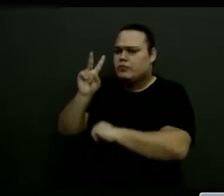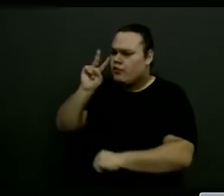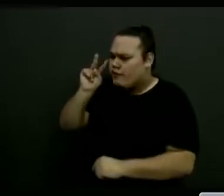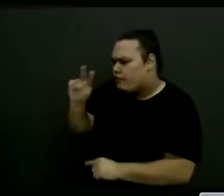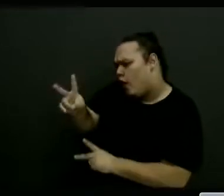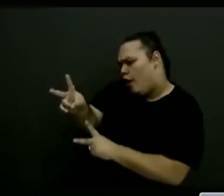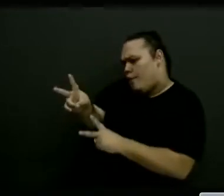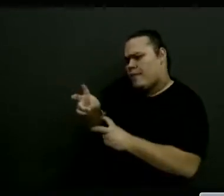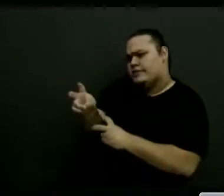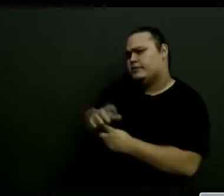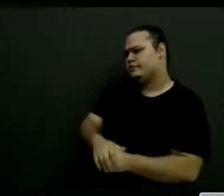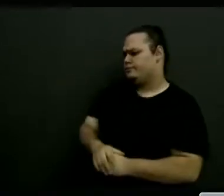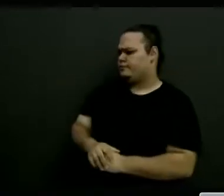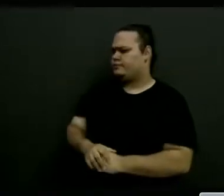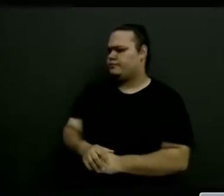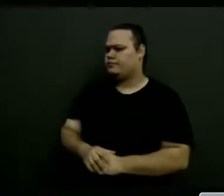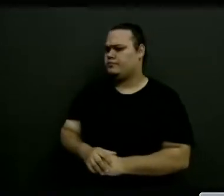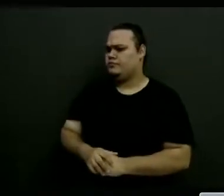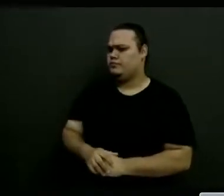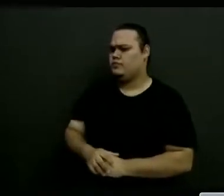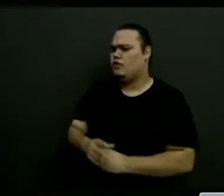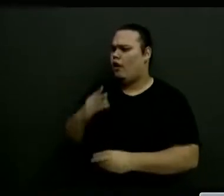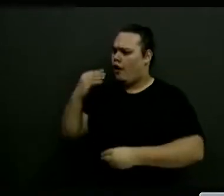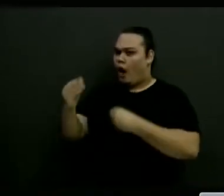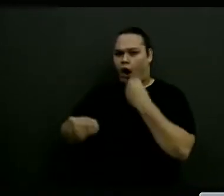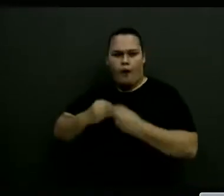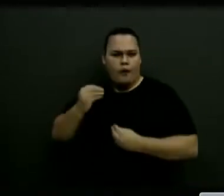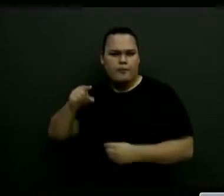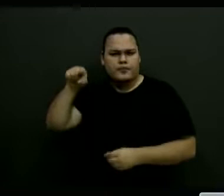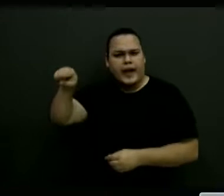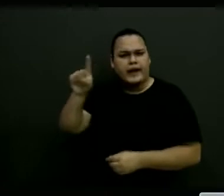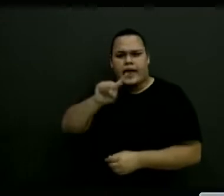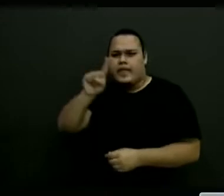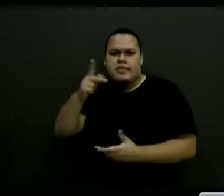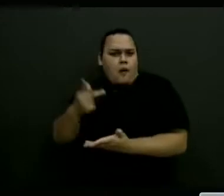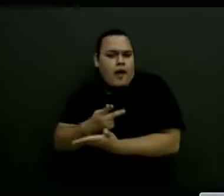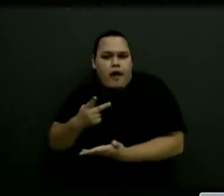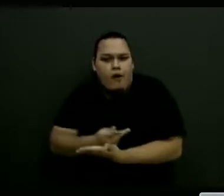Não podia haver margem de erro. Ele tinha orado toda a noite.